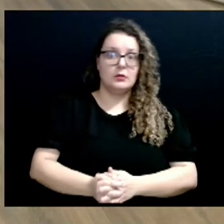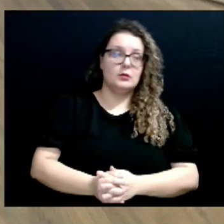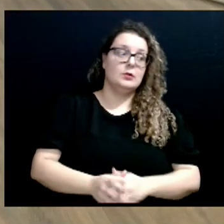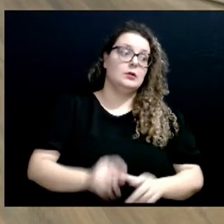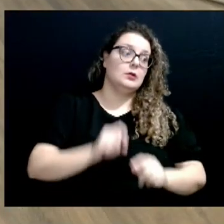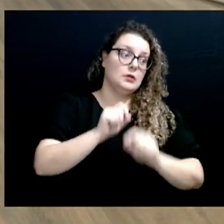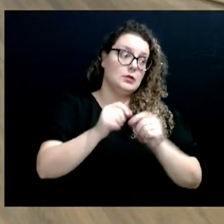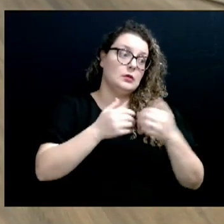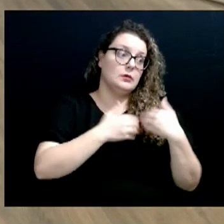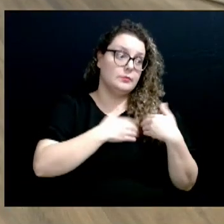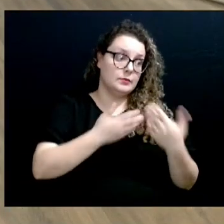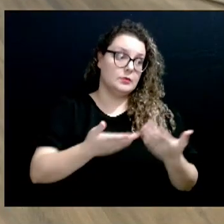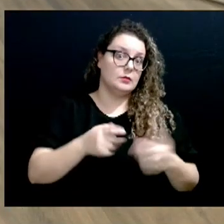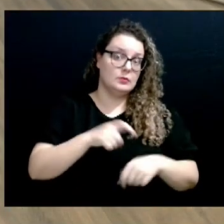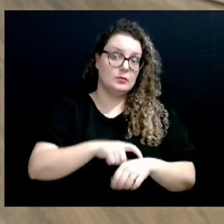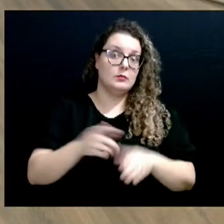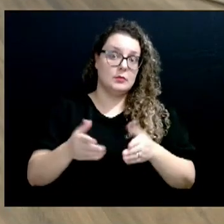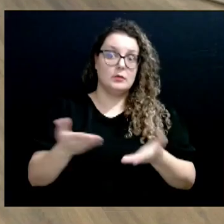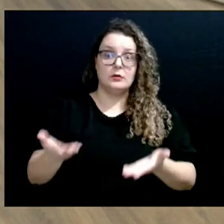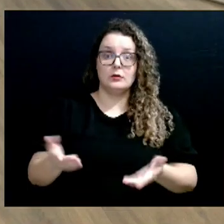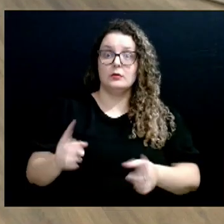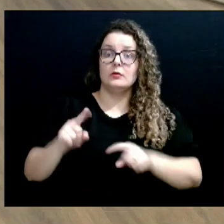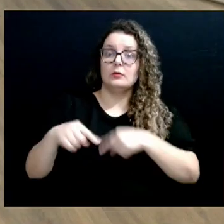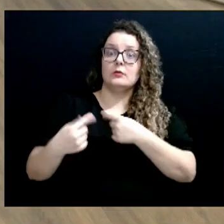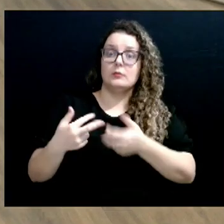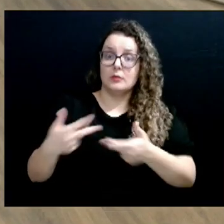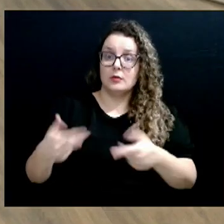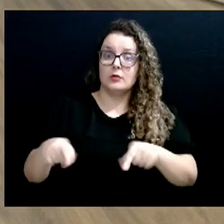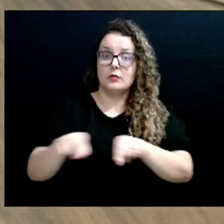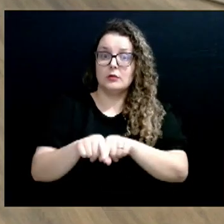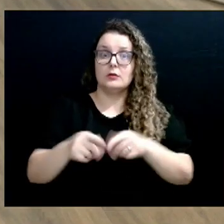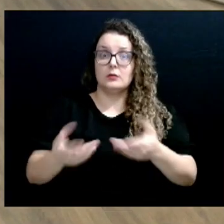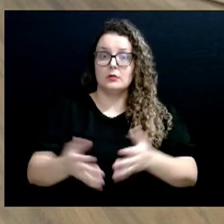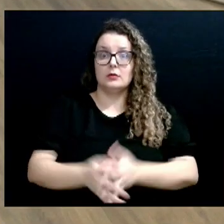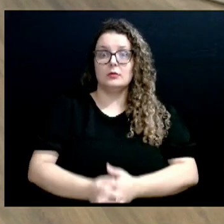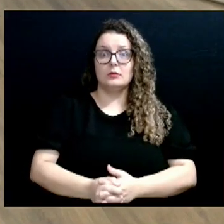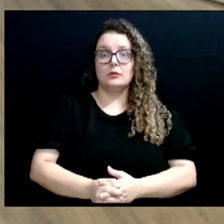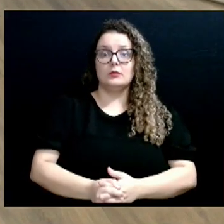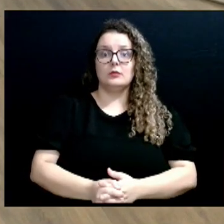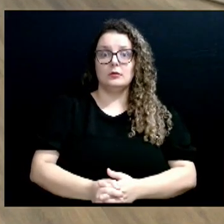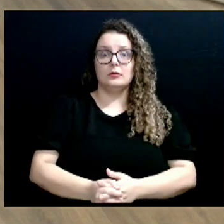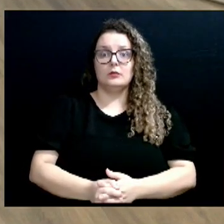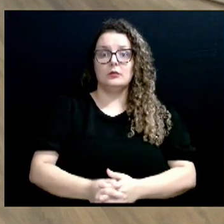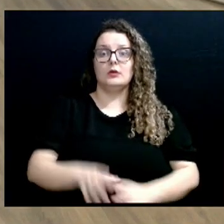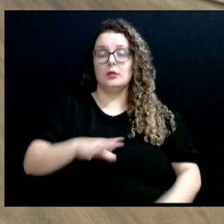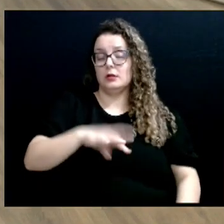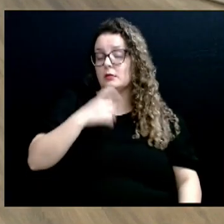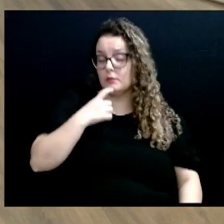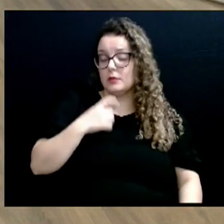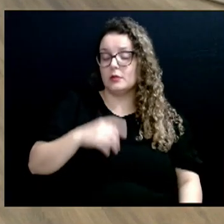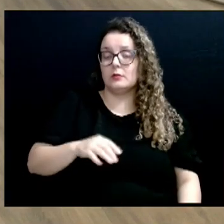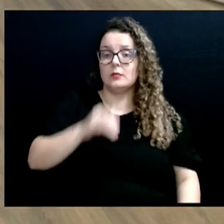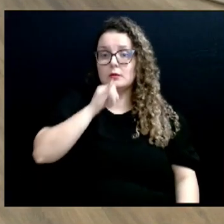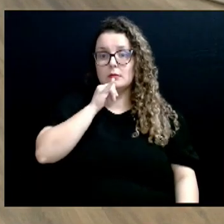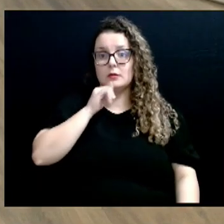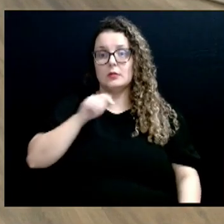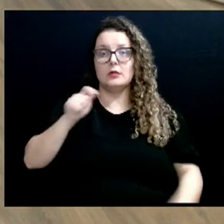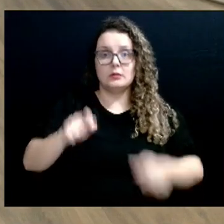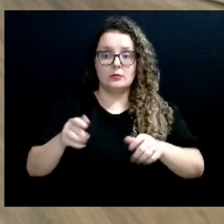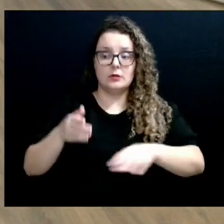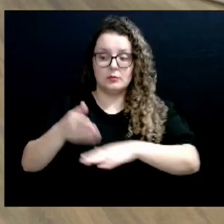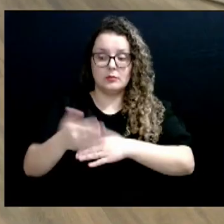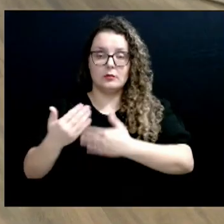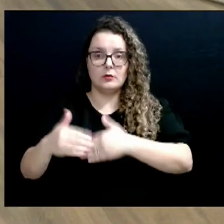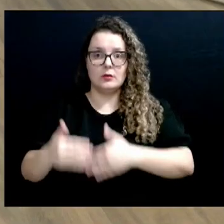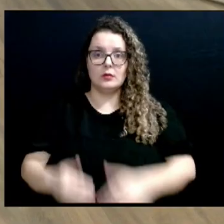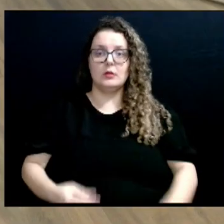numa situação dessa? E outro ponto também, normalmente, por exemplo, em Campinas, a média de pessoas que vão para o exame é 300